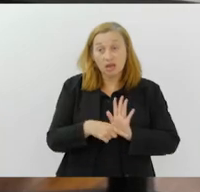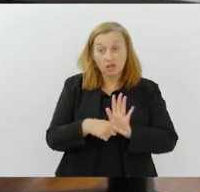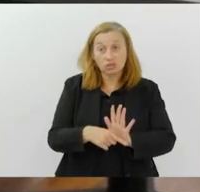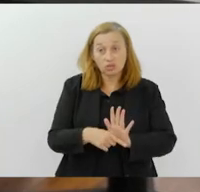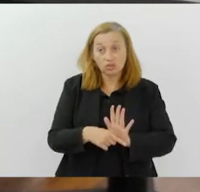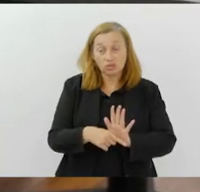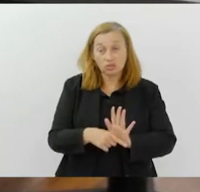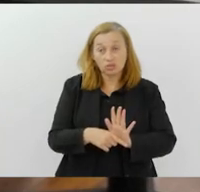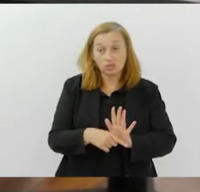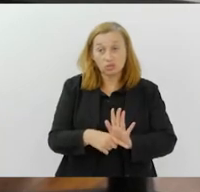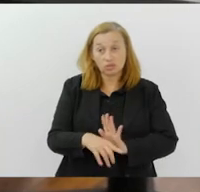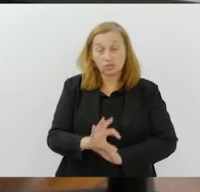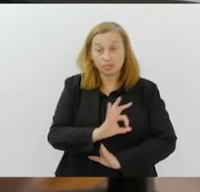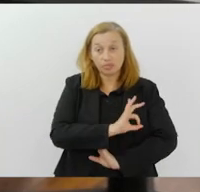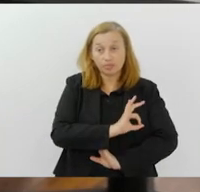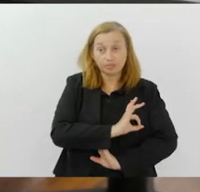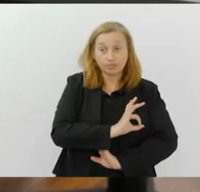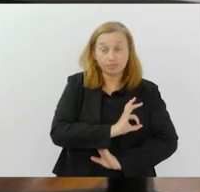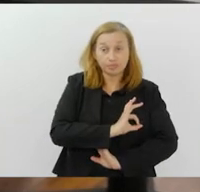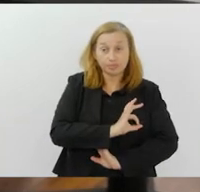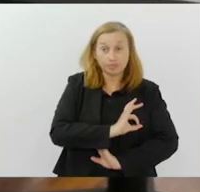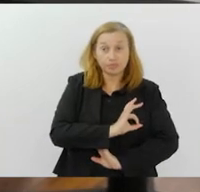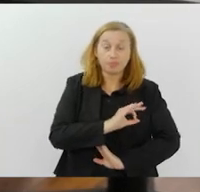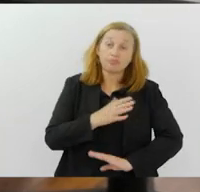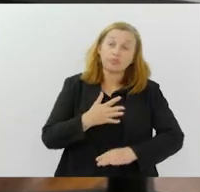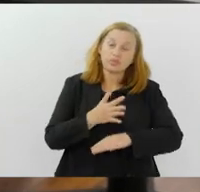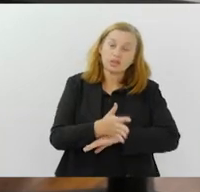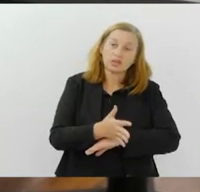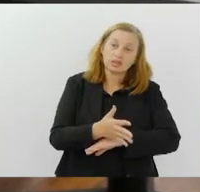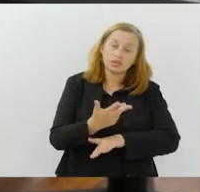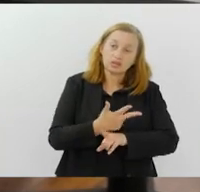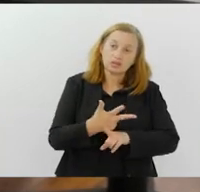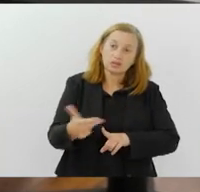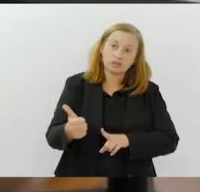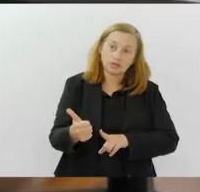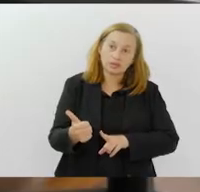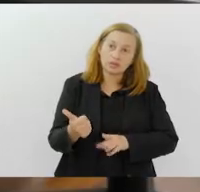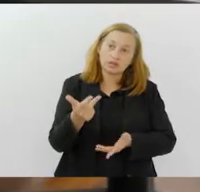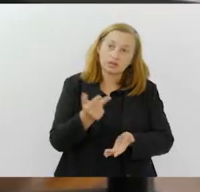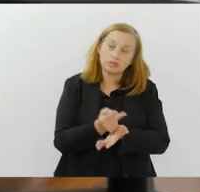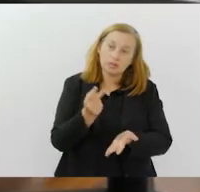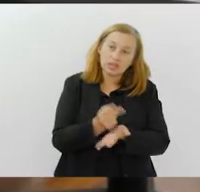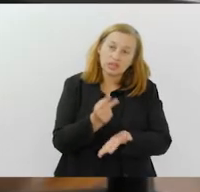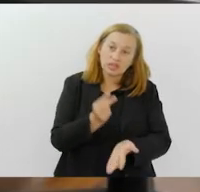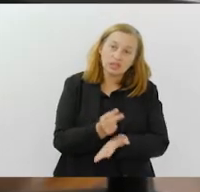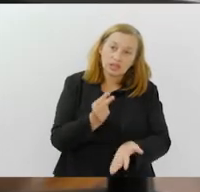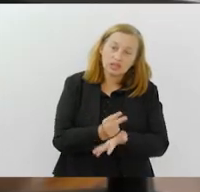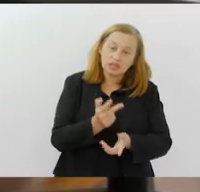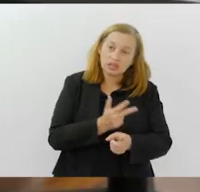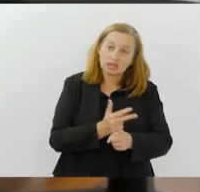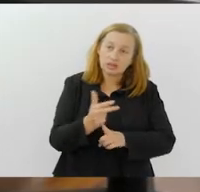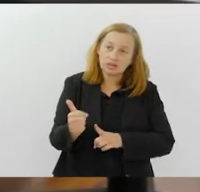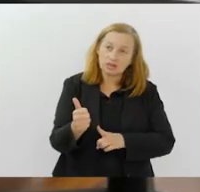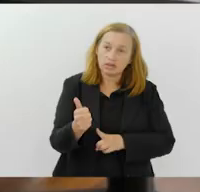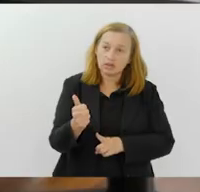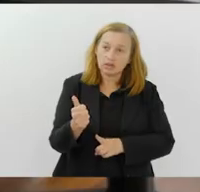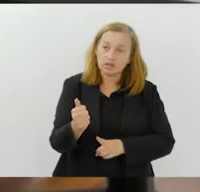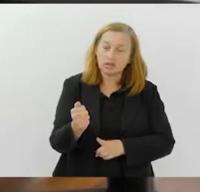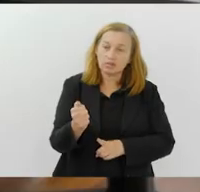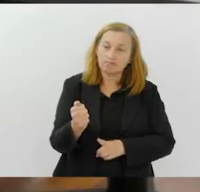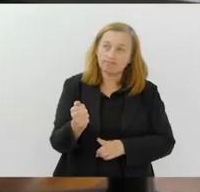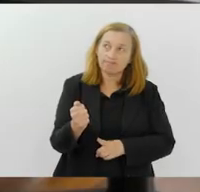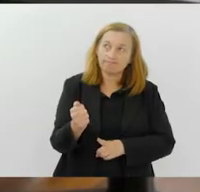polícia a chegar ver e vencer mesmo que esse essa vitória seja uma